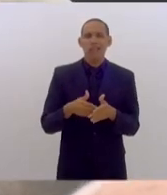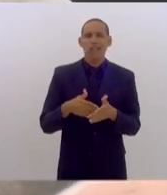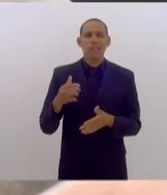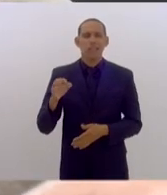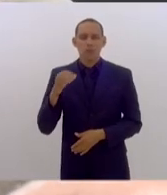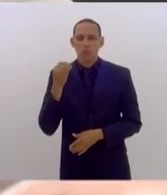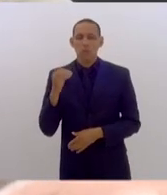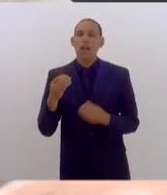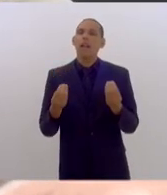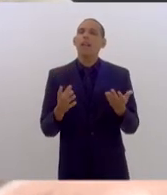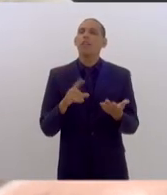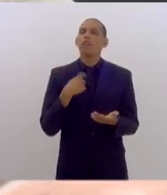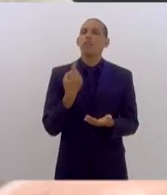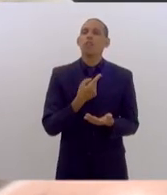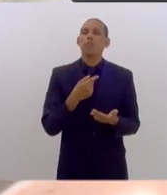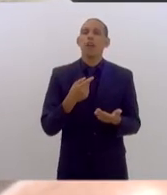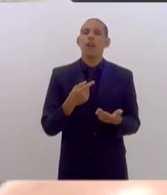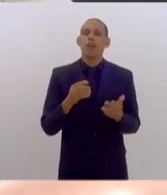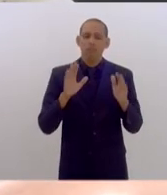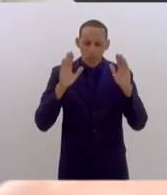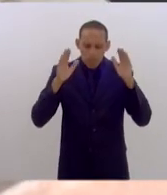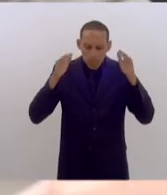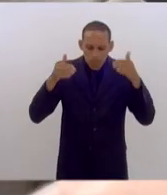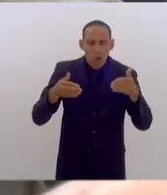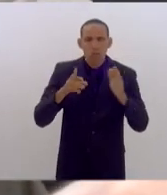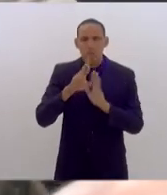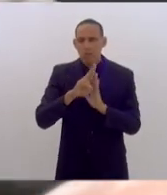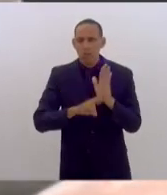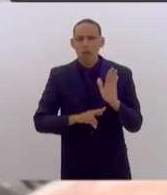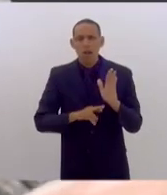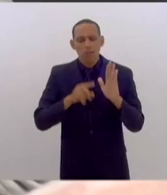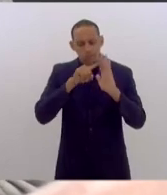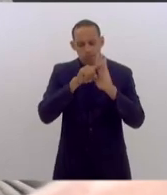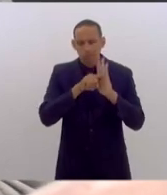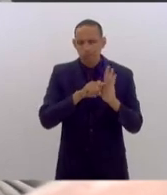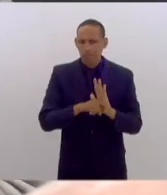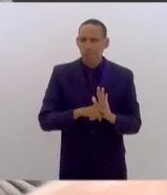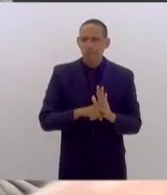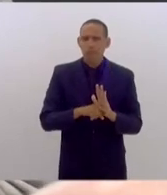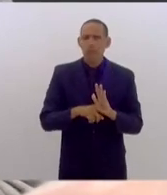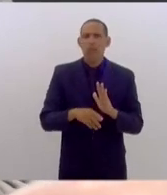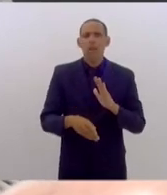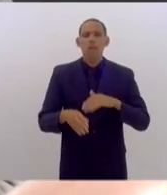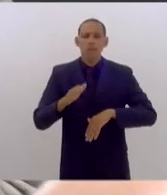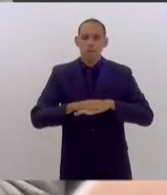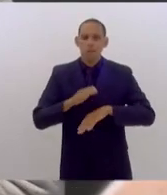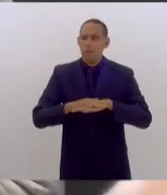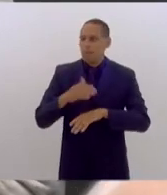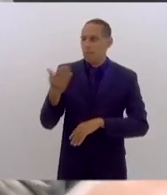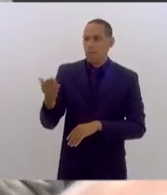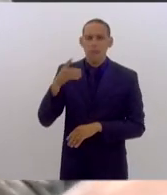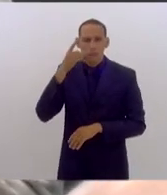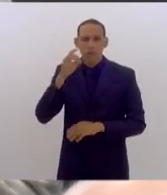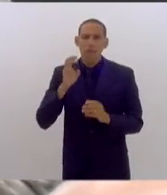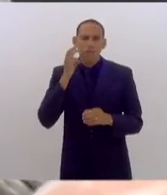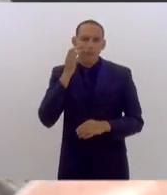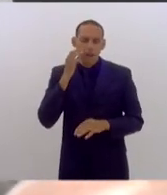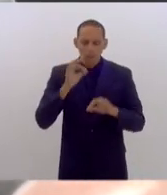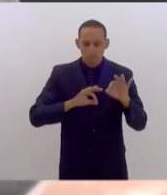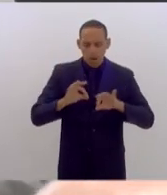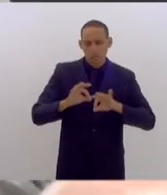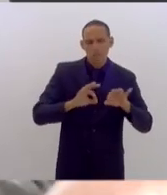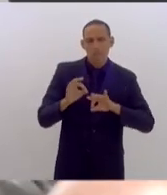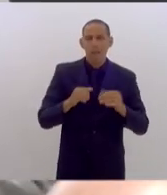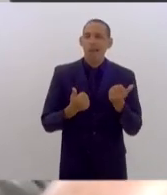debruça sobre todo o relatório produzido por Excelência através das mãos do Deputado waldeck Carneiro